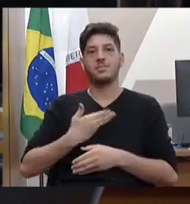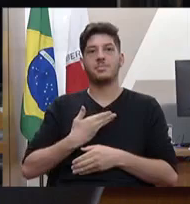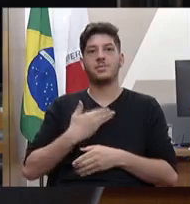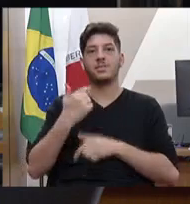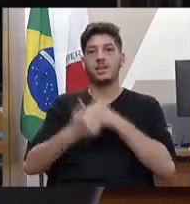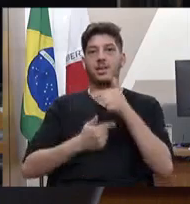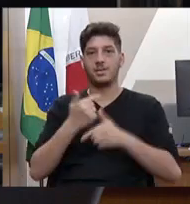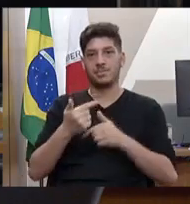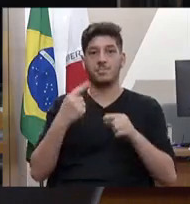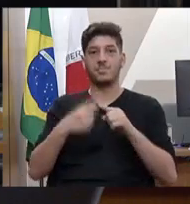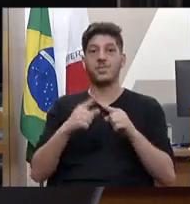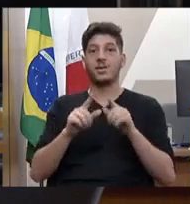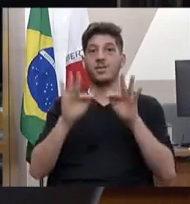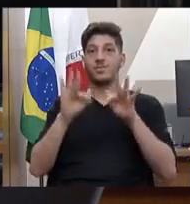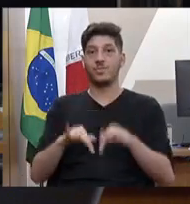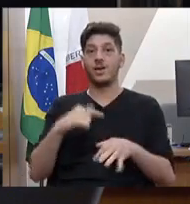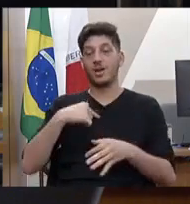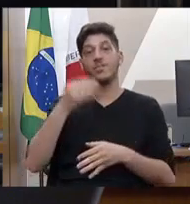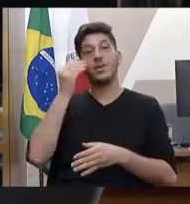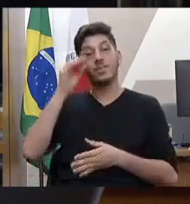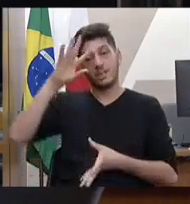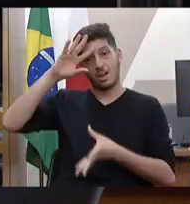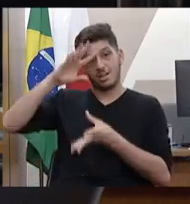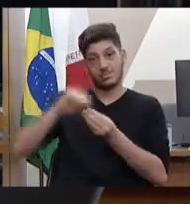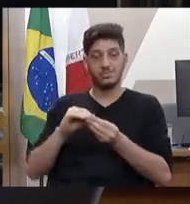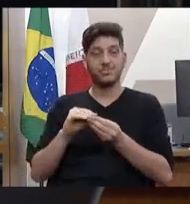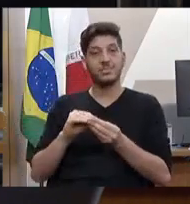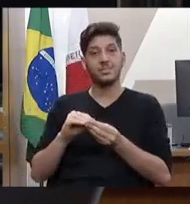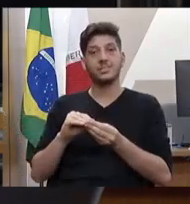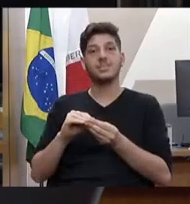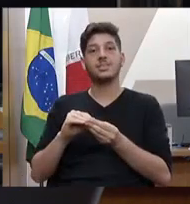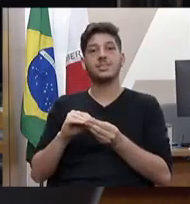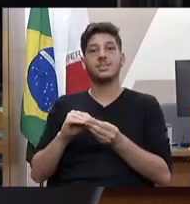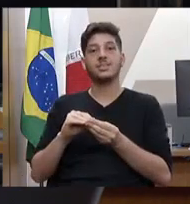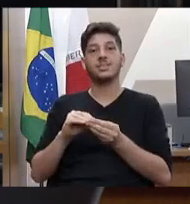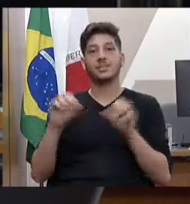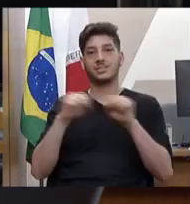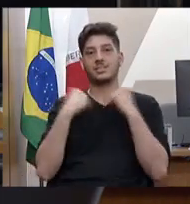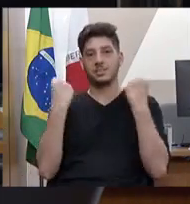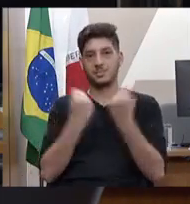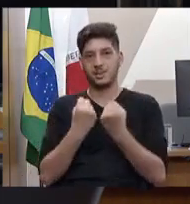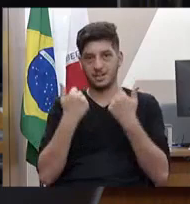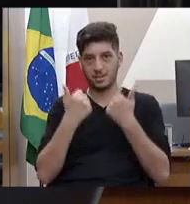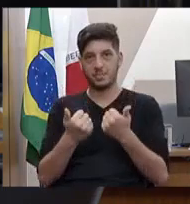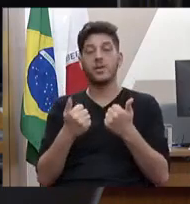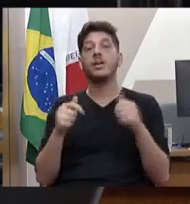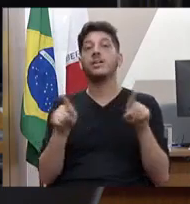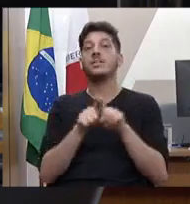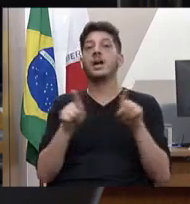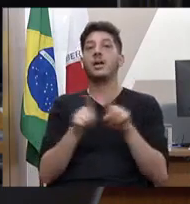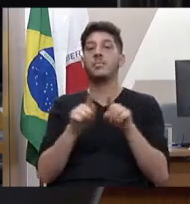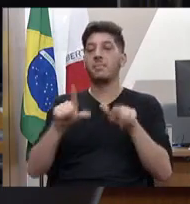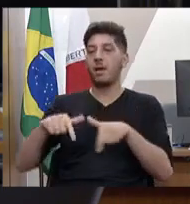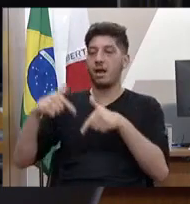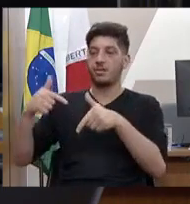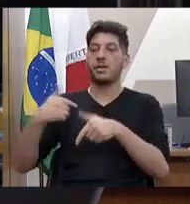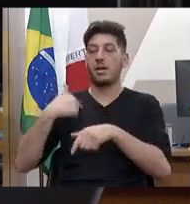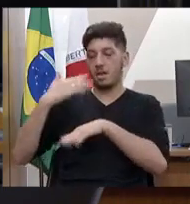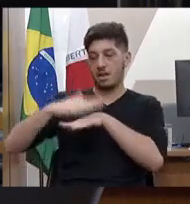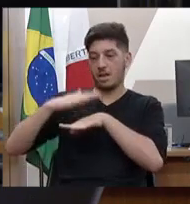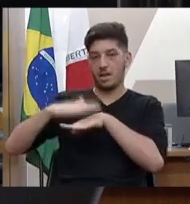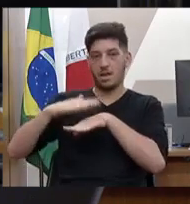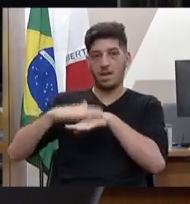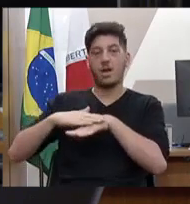trabalho e eu ao final Eu vou sistematizar a nossa nossa nossa seminário e também muitas ações que eu Marcos